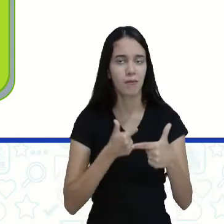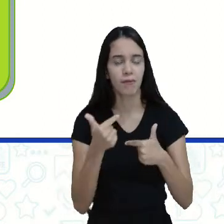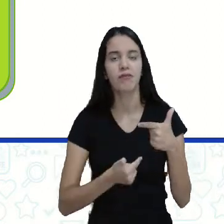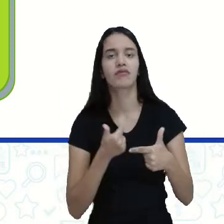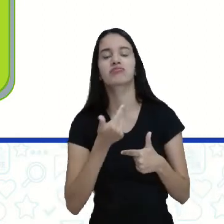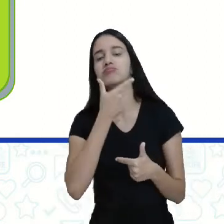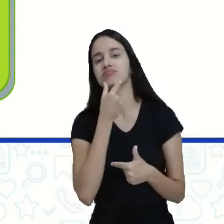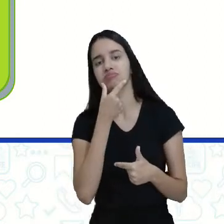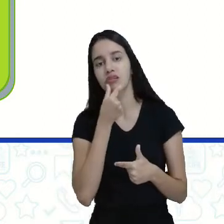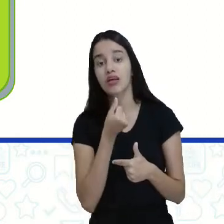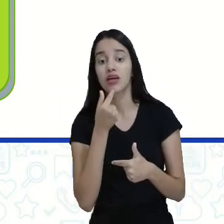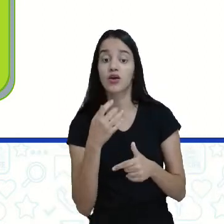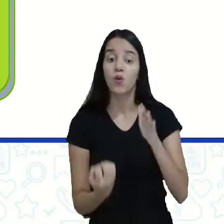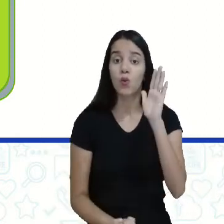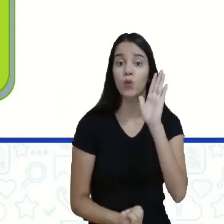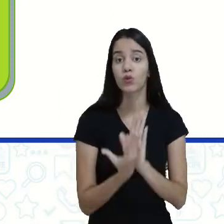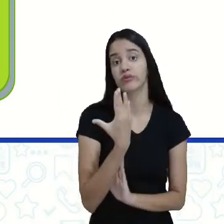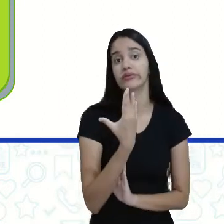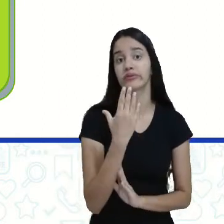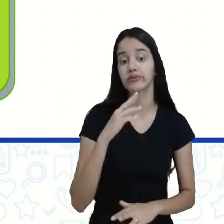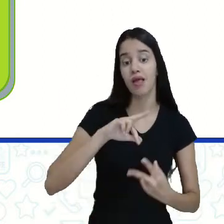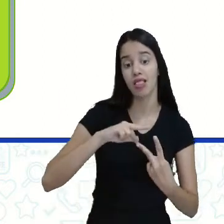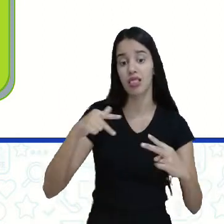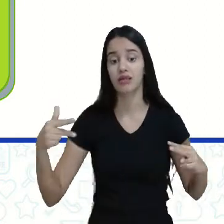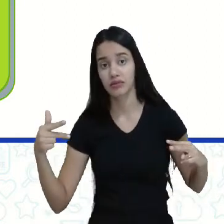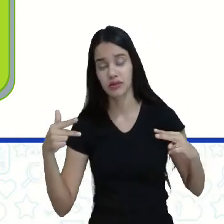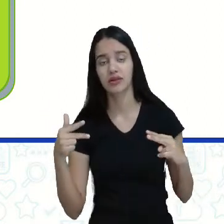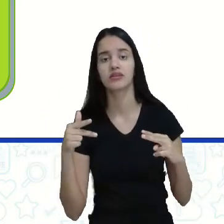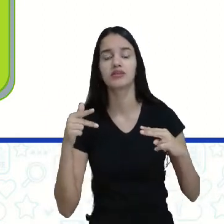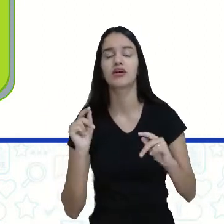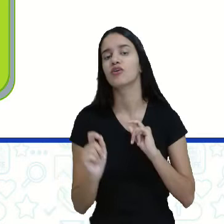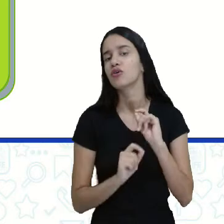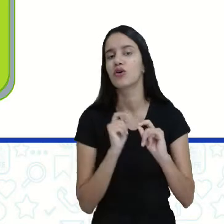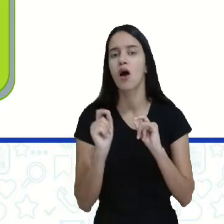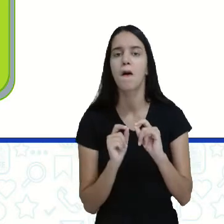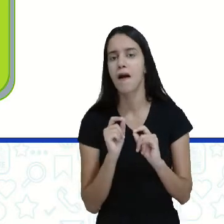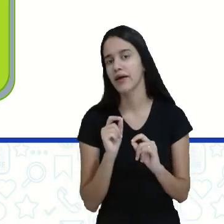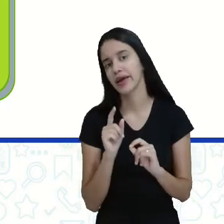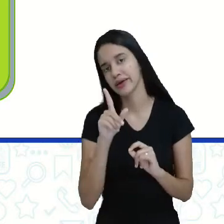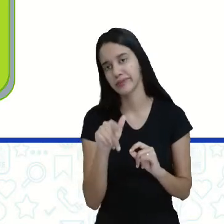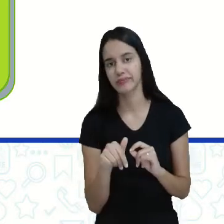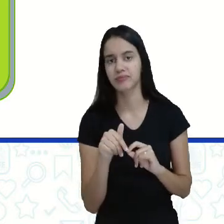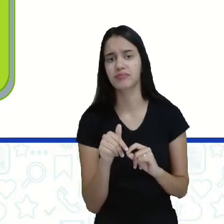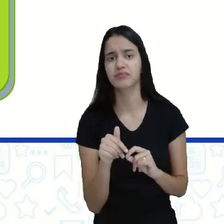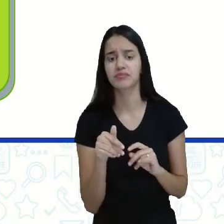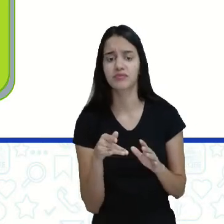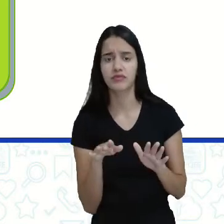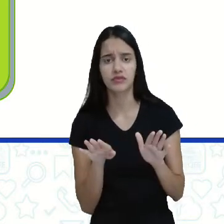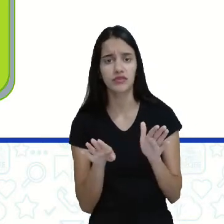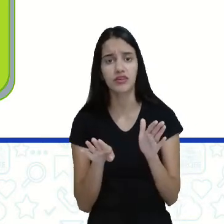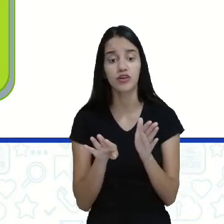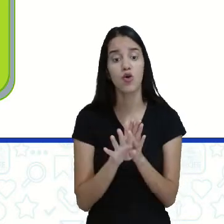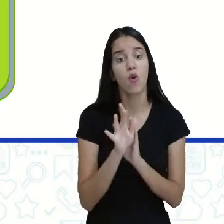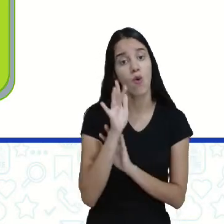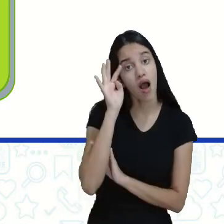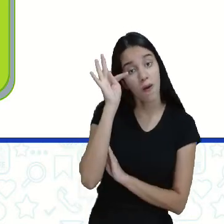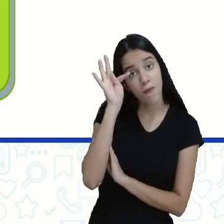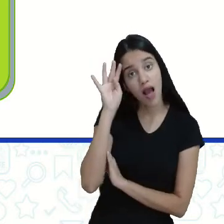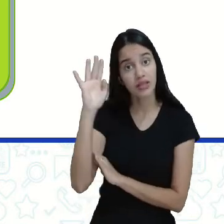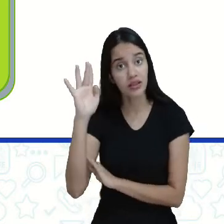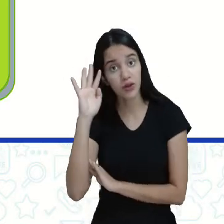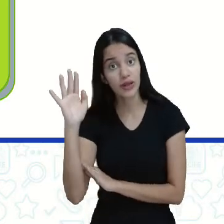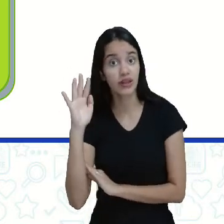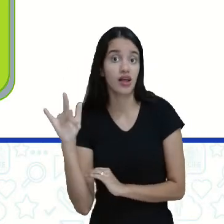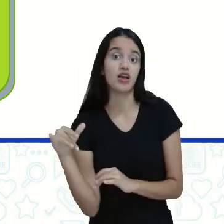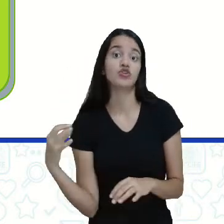né, com o surgimento da genética, foi que pôde-se chegar a uma teoria nova, né,